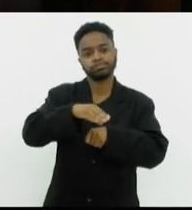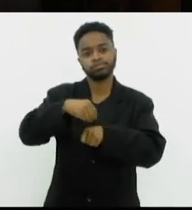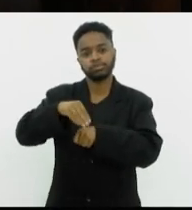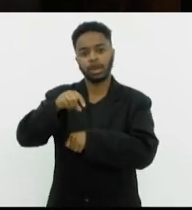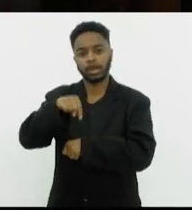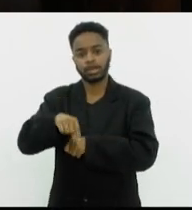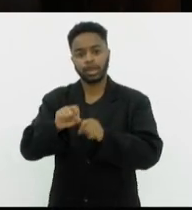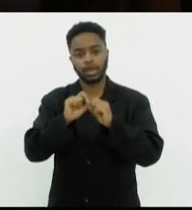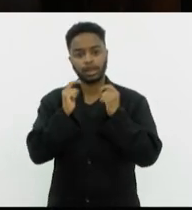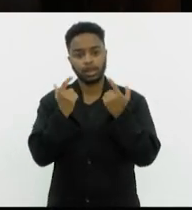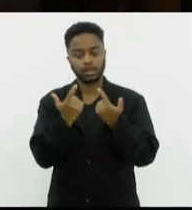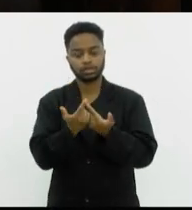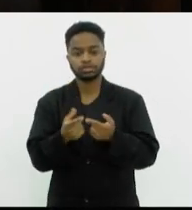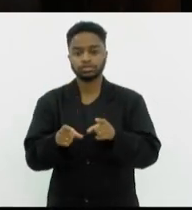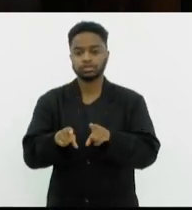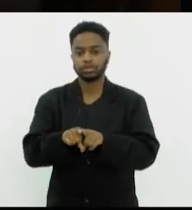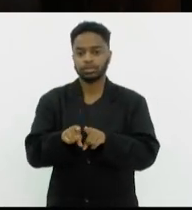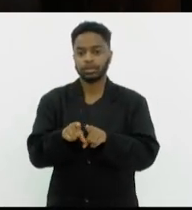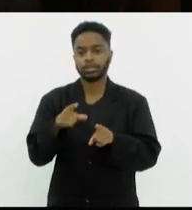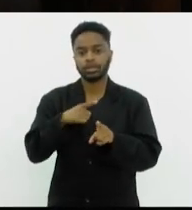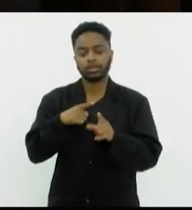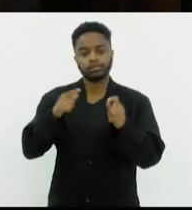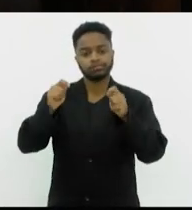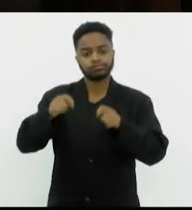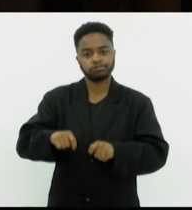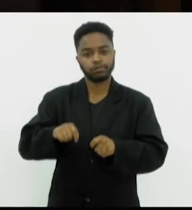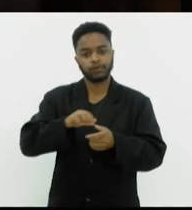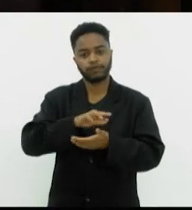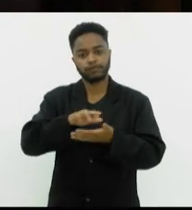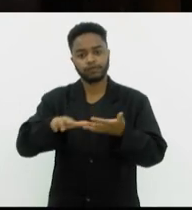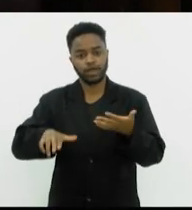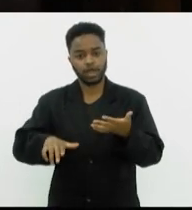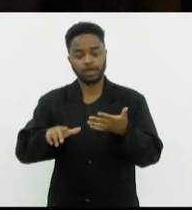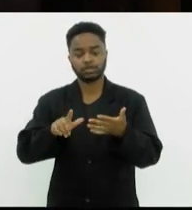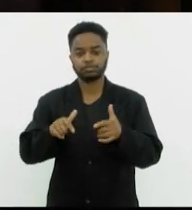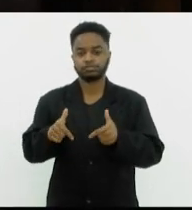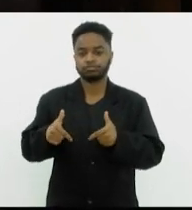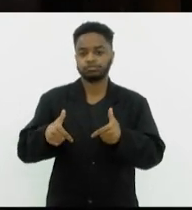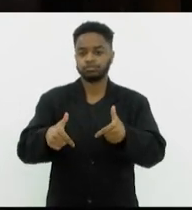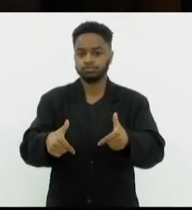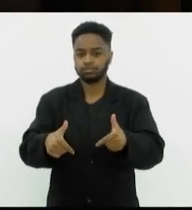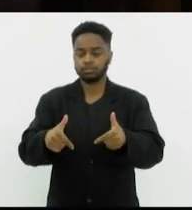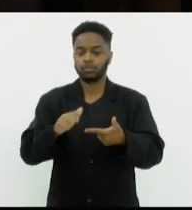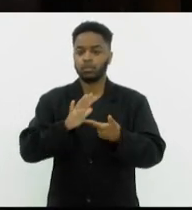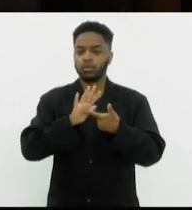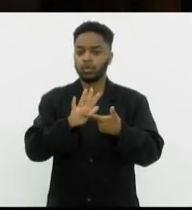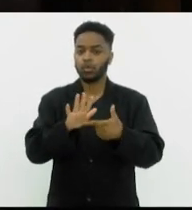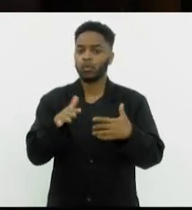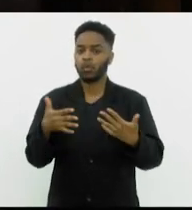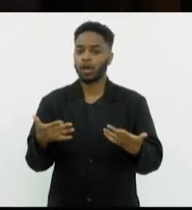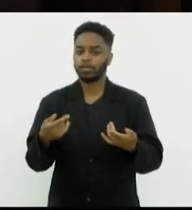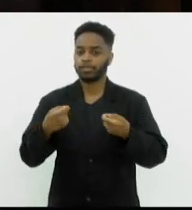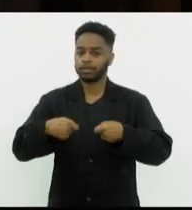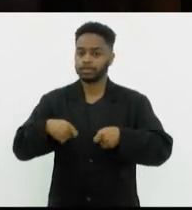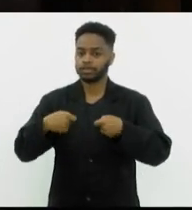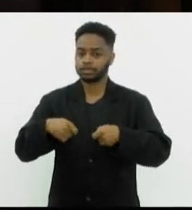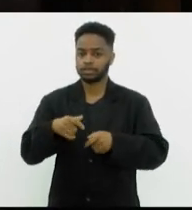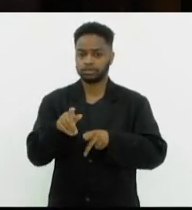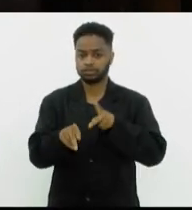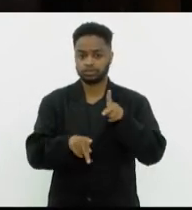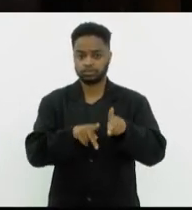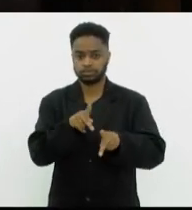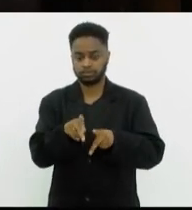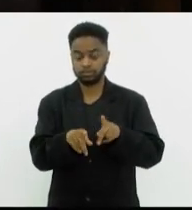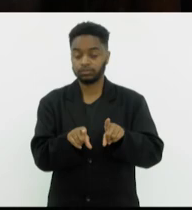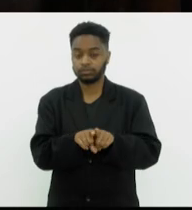iniciativas das várias possibilidades legislativas que nós temos, de trazer as demandas que as populações têm